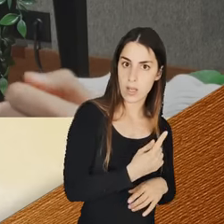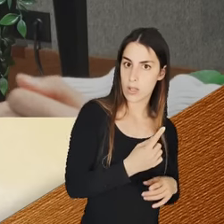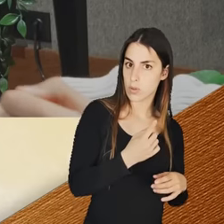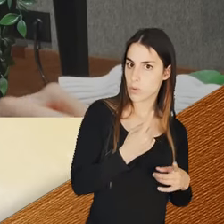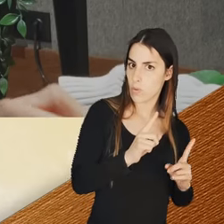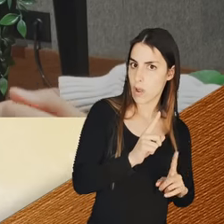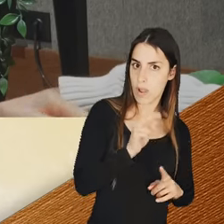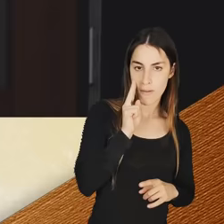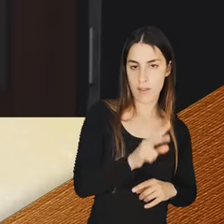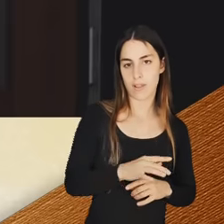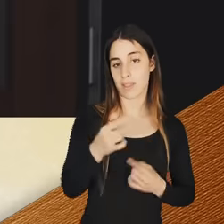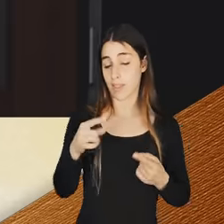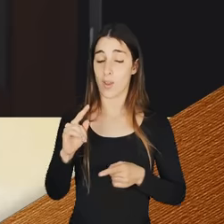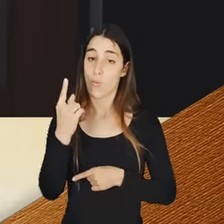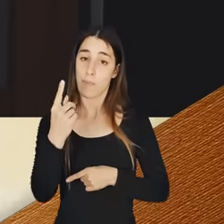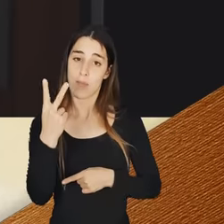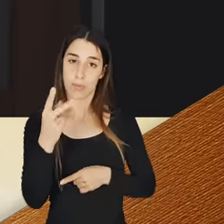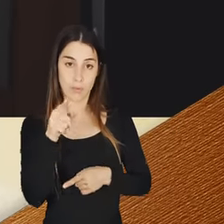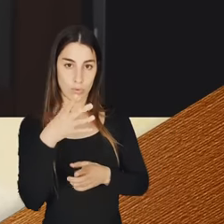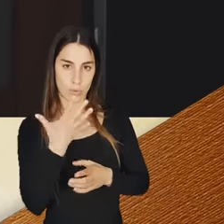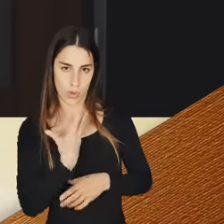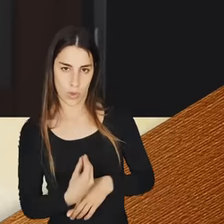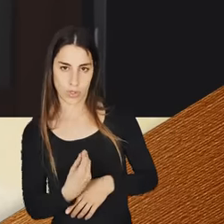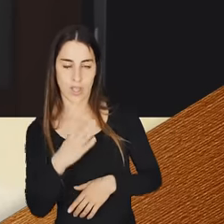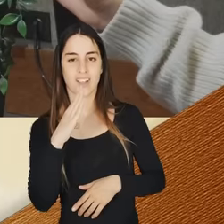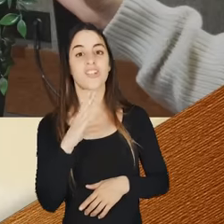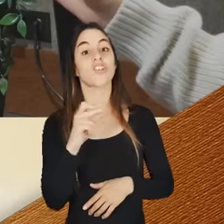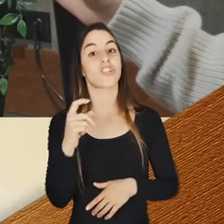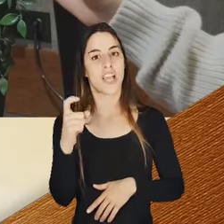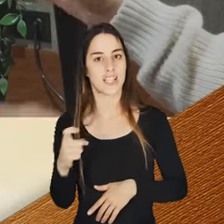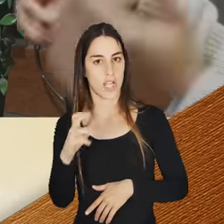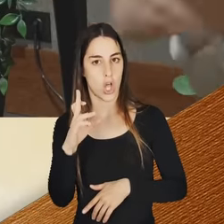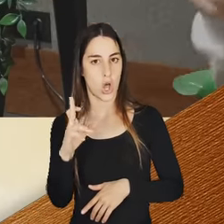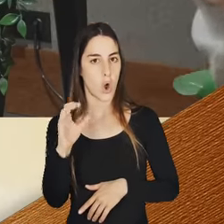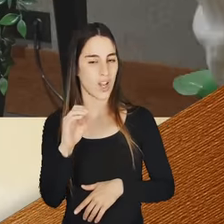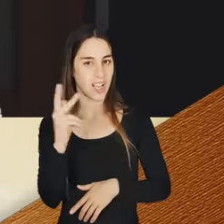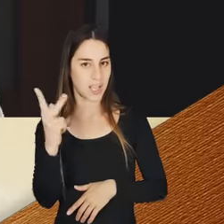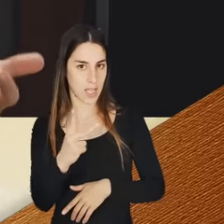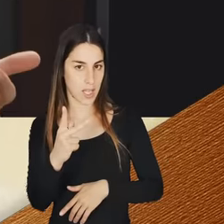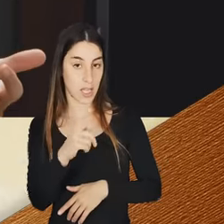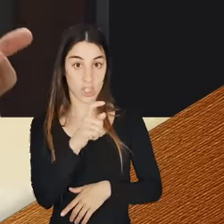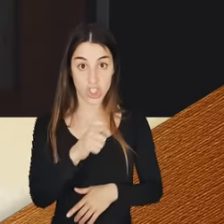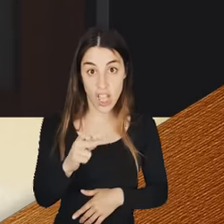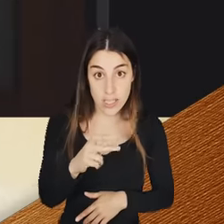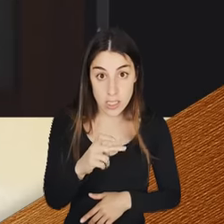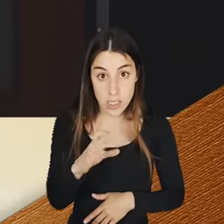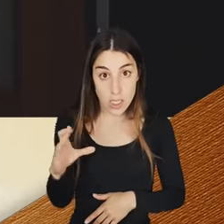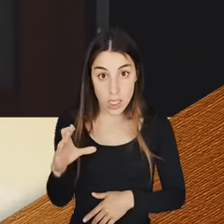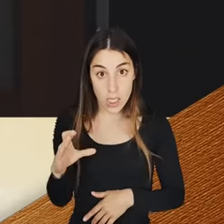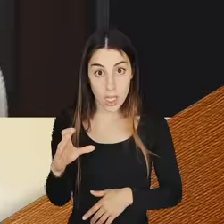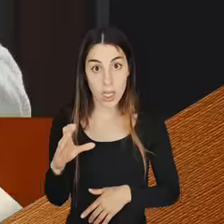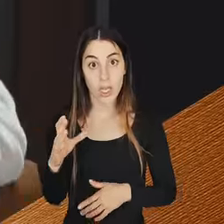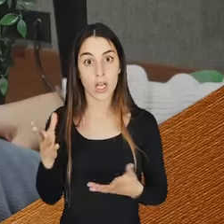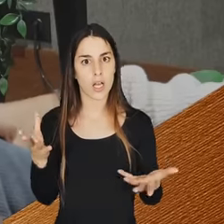para me contar? Tenho uma ou duas. Tu curtes jazz rock? Desculpa? Jazz rock? Pão não,